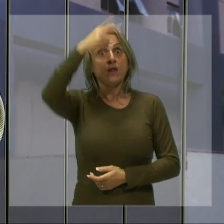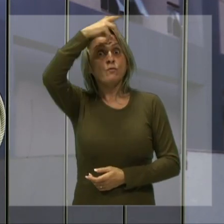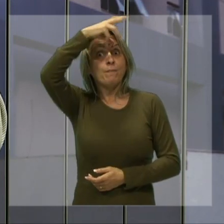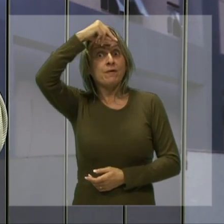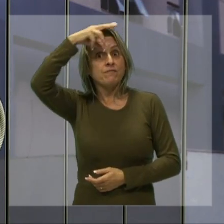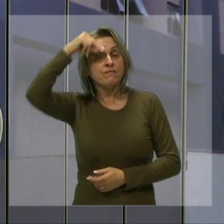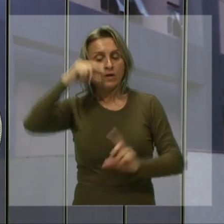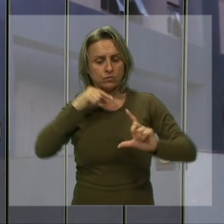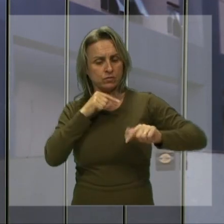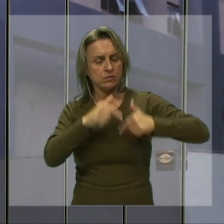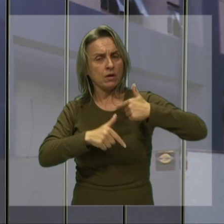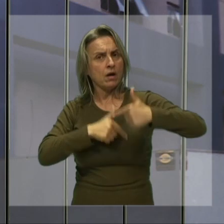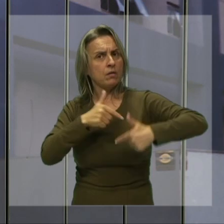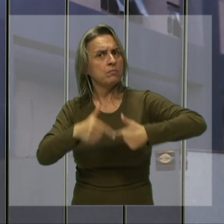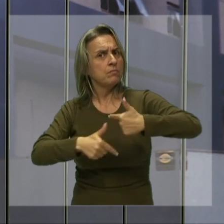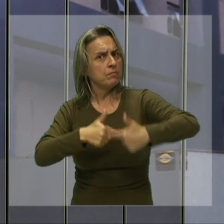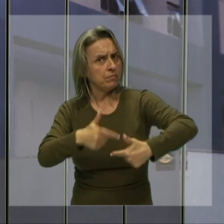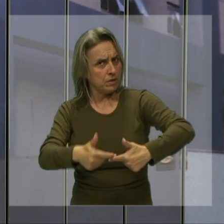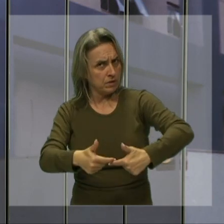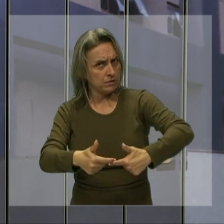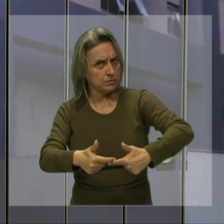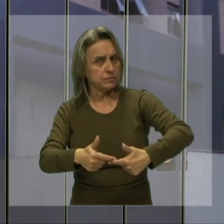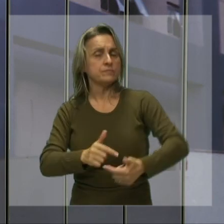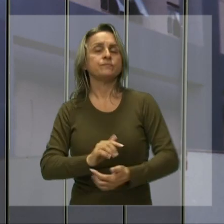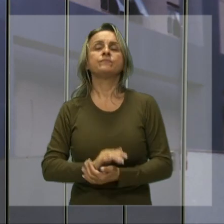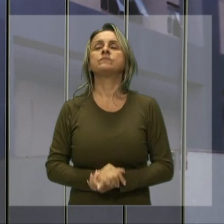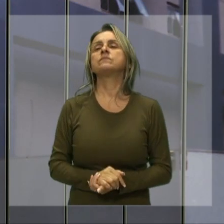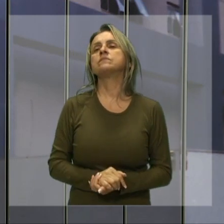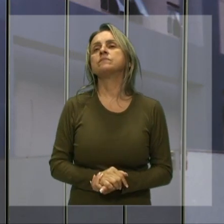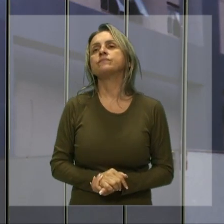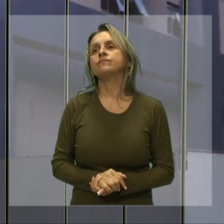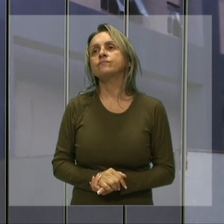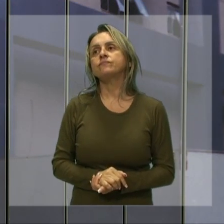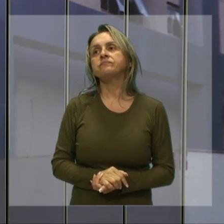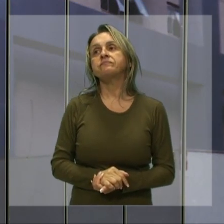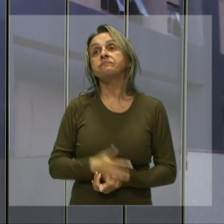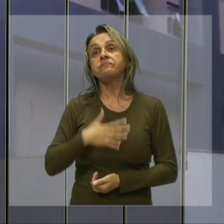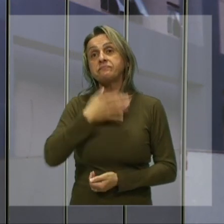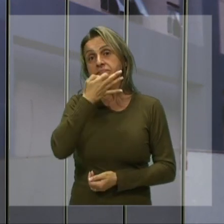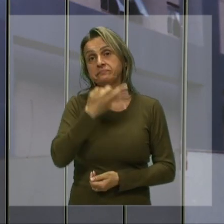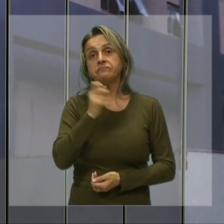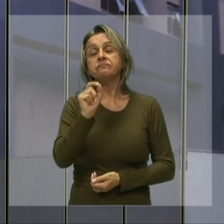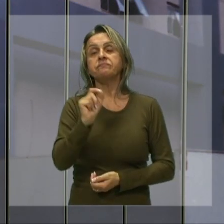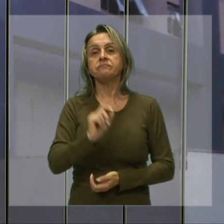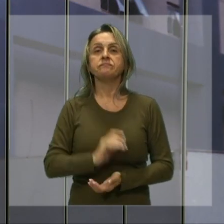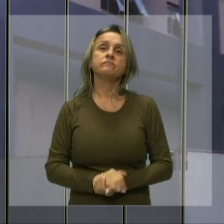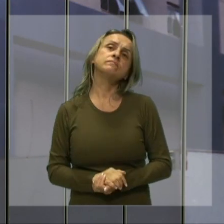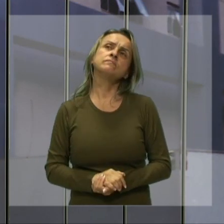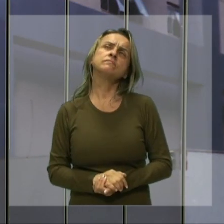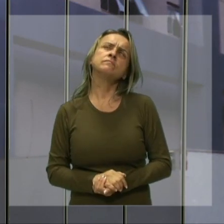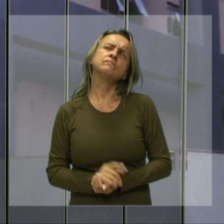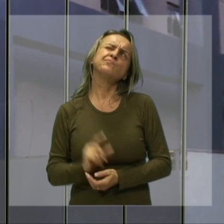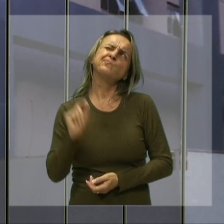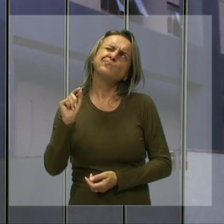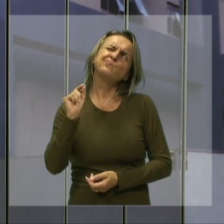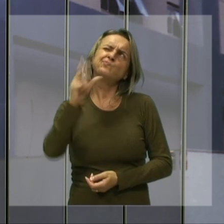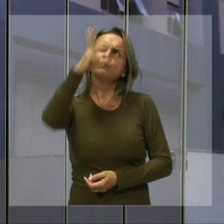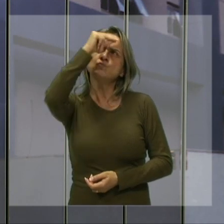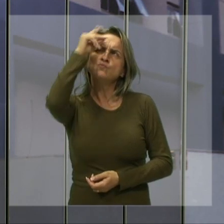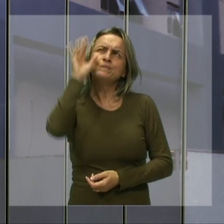Do prefeito municipal de Itajaí. Eu acho que o prefeito acertou, por exemplo, deixa eu ver aqui o que ele